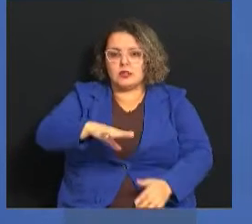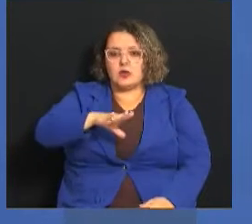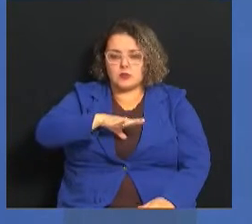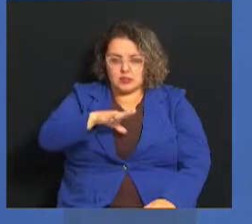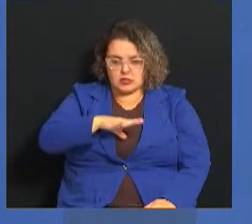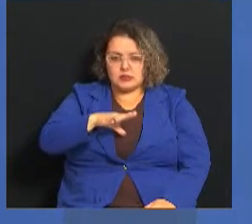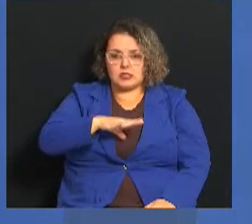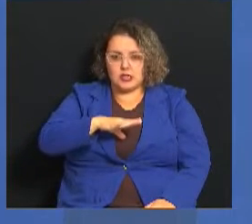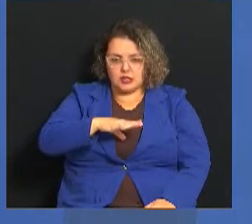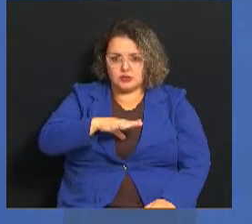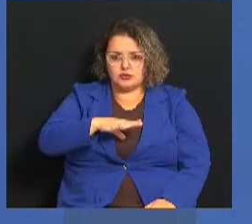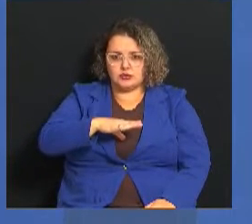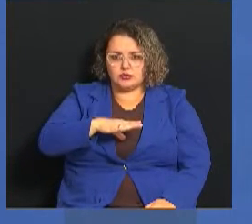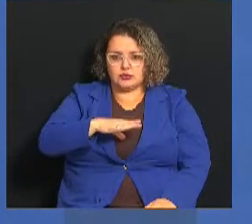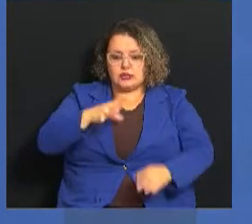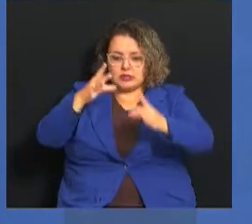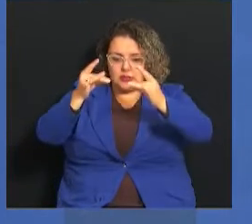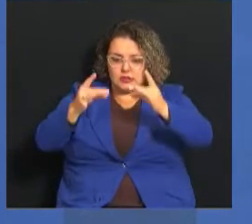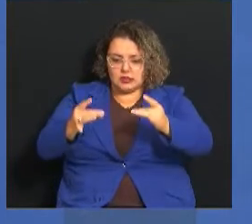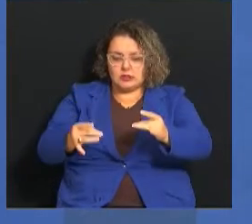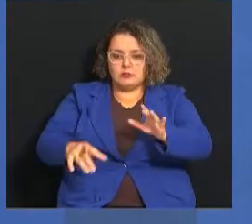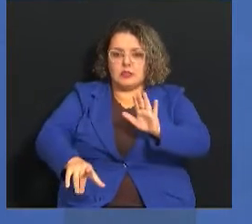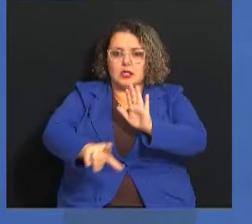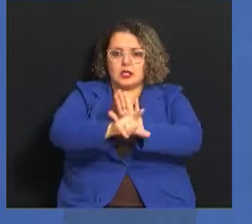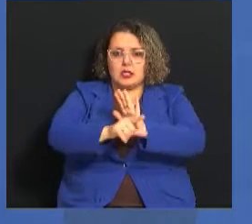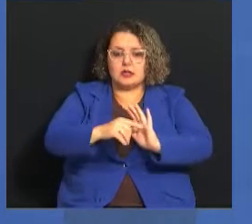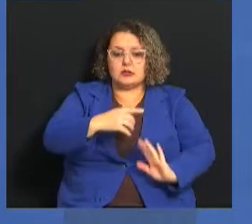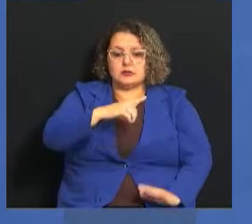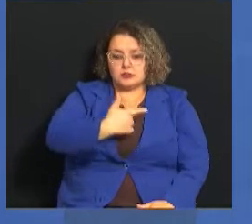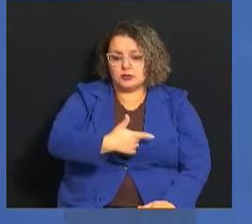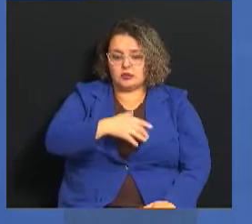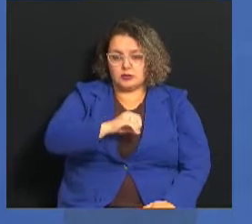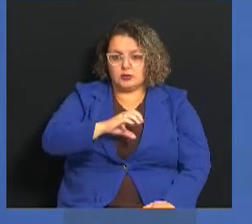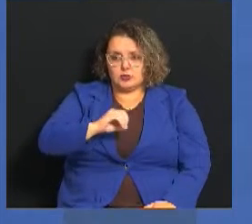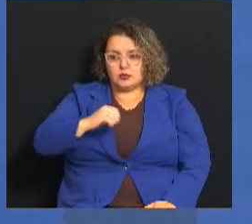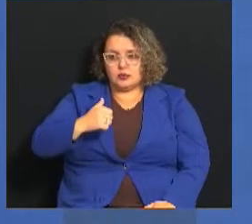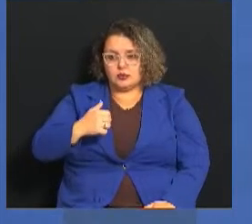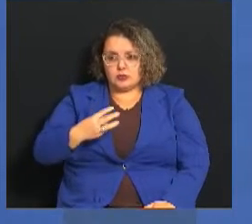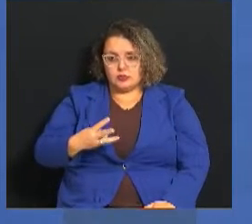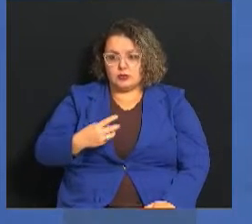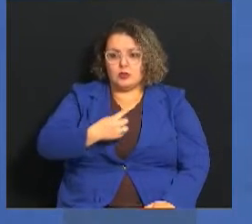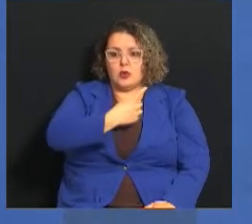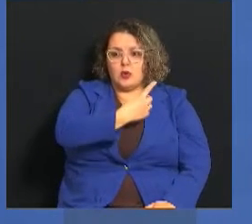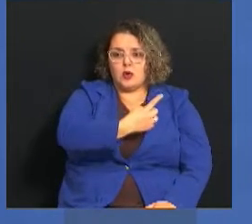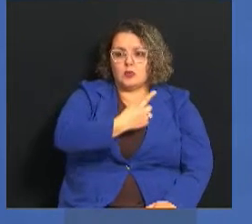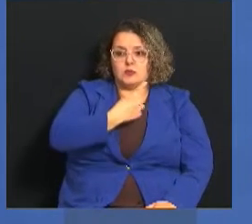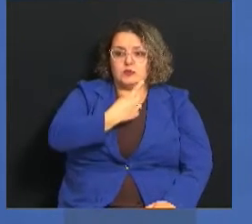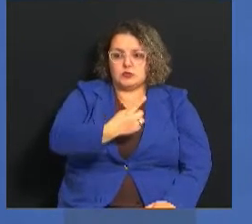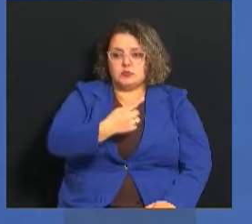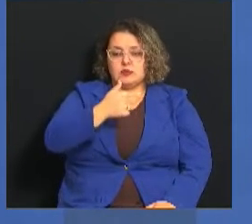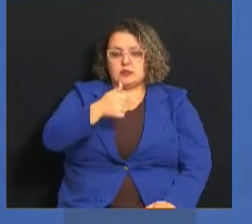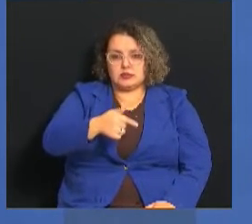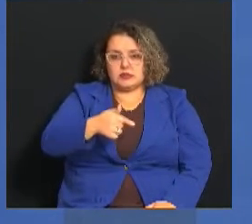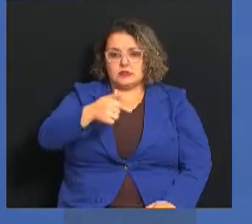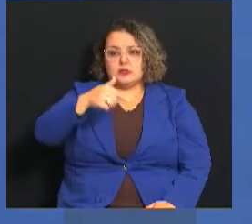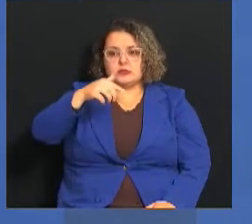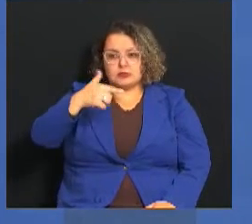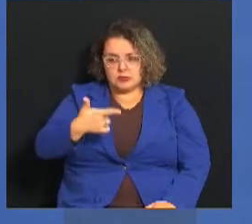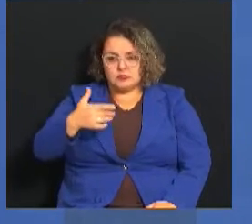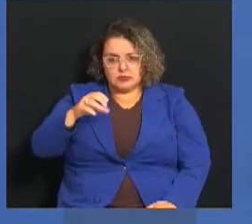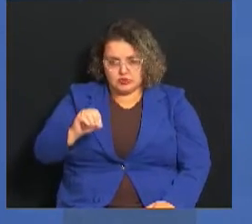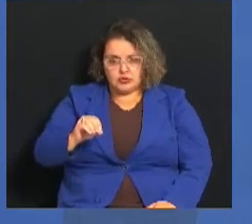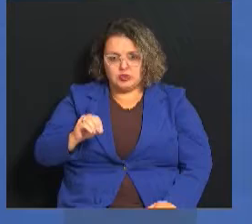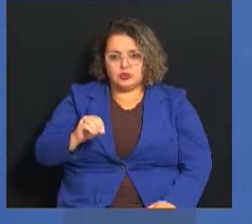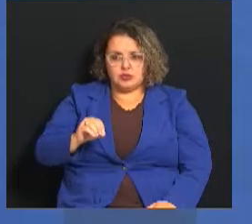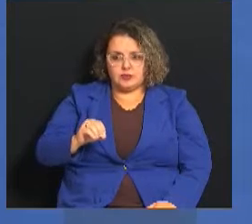ele foi estabelecido pela lei de 2003, a lei 11.720. Nacionalmente, esta data